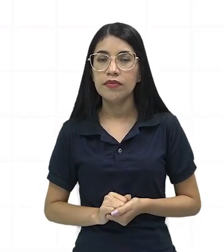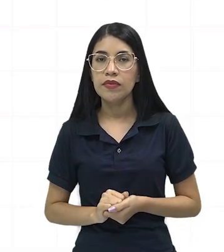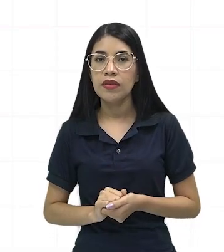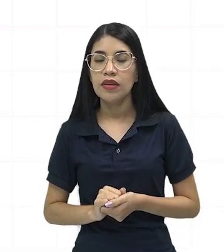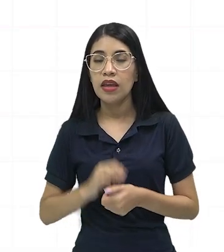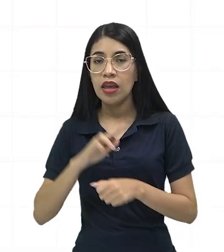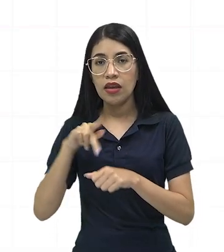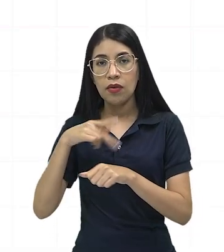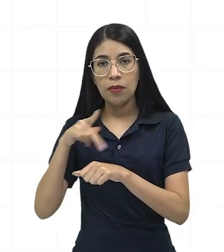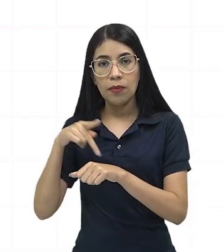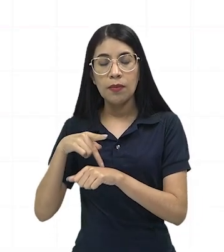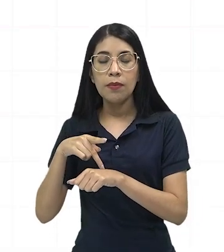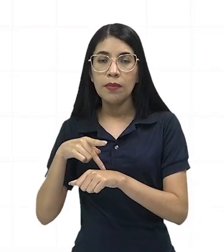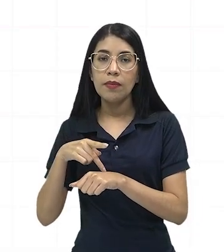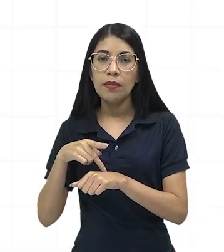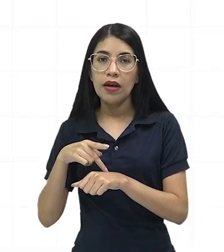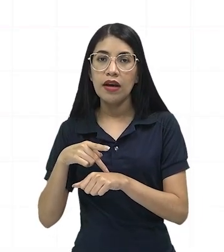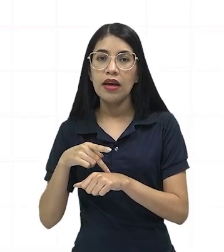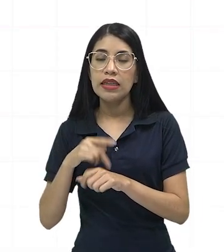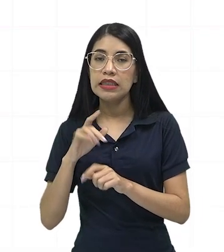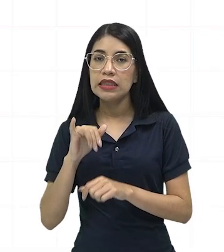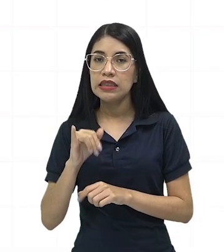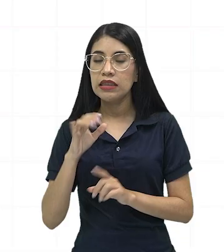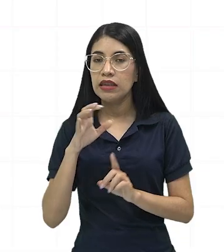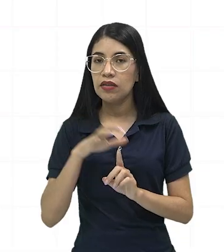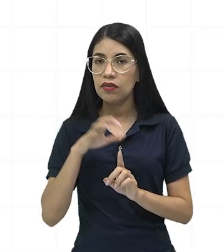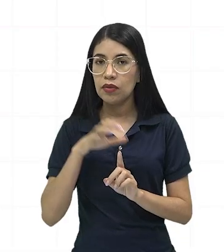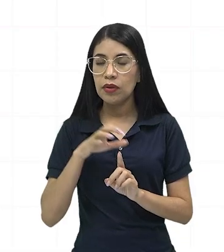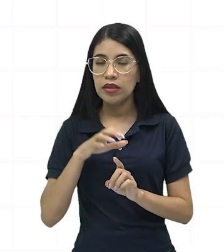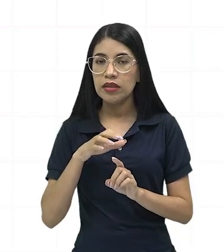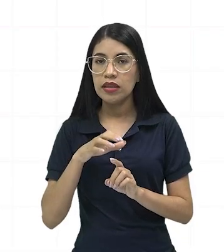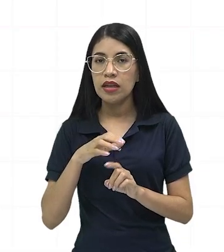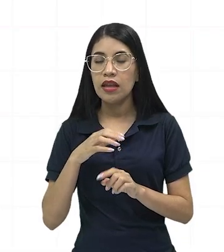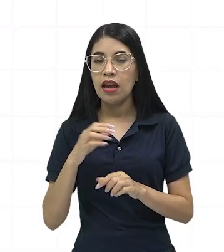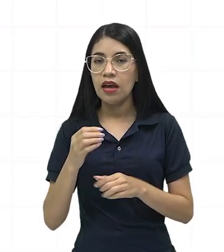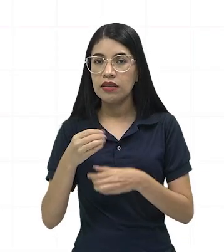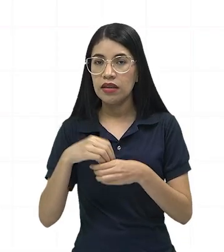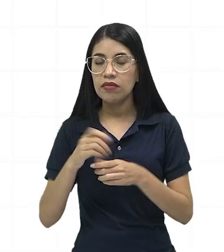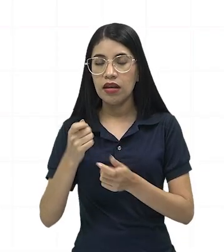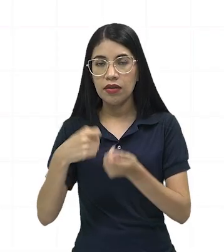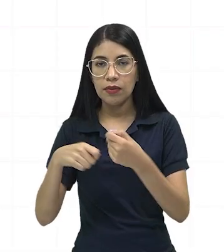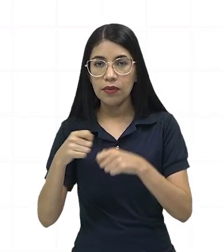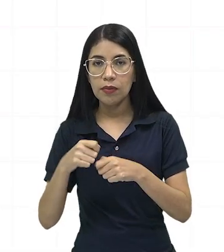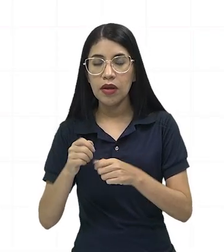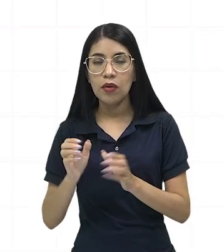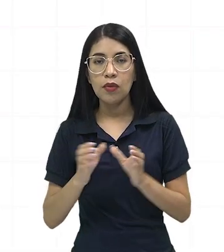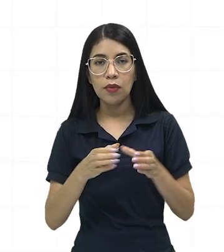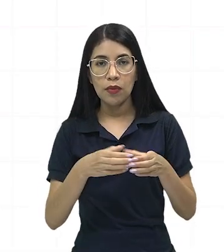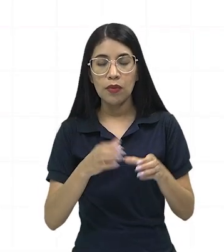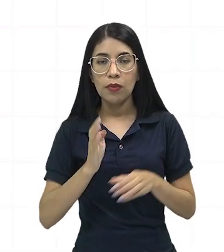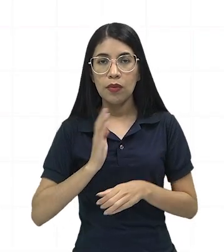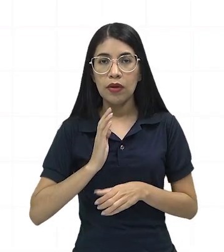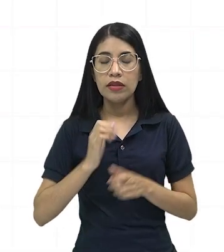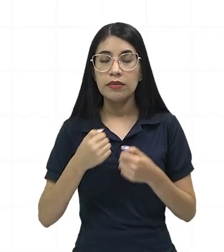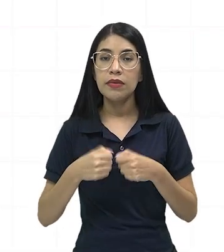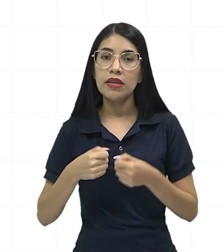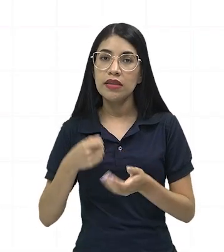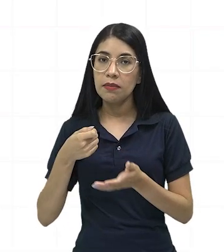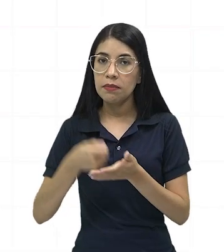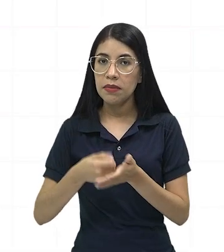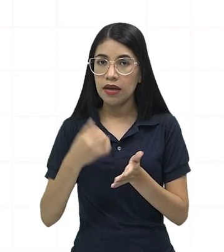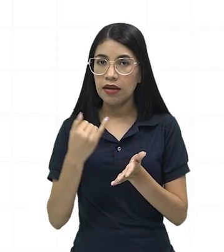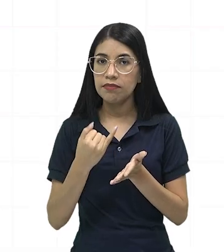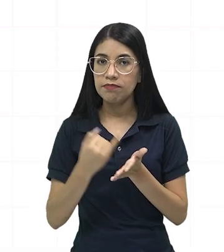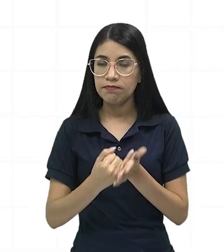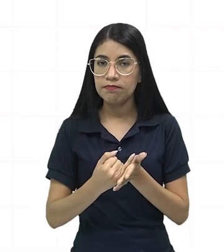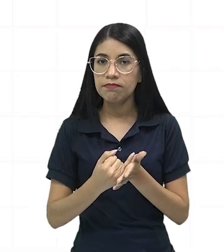tá? Nação, país, intervir nas práticas econômicas, o burguês ele precisa pagar